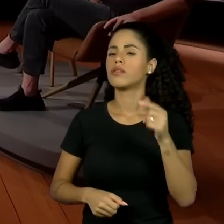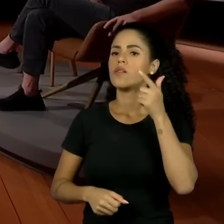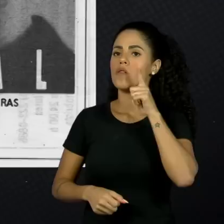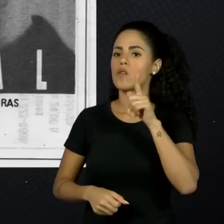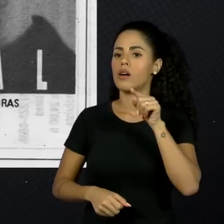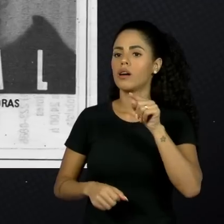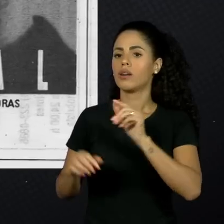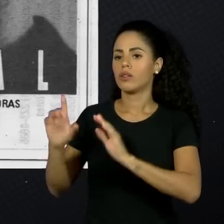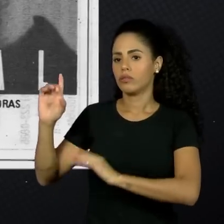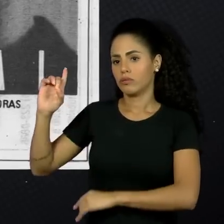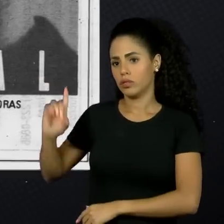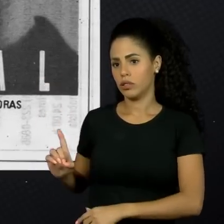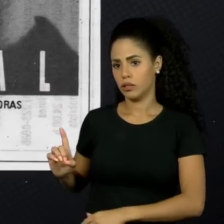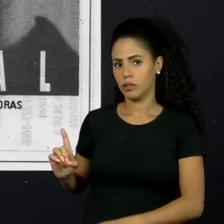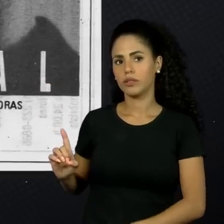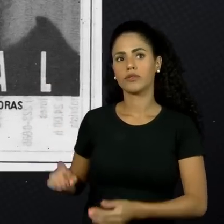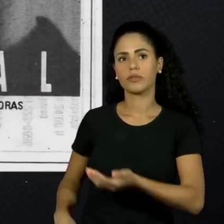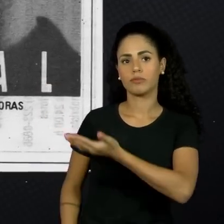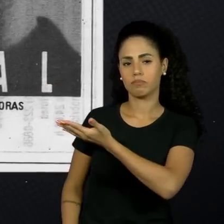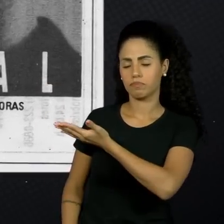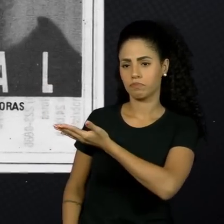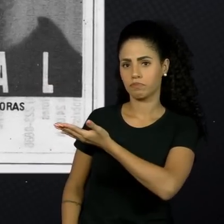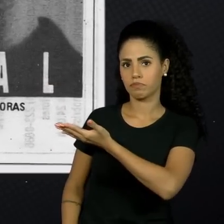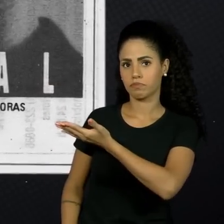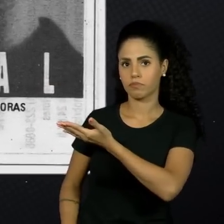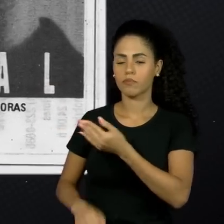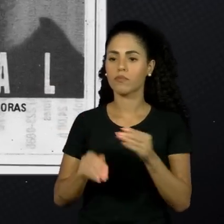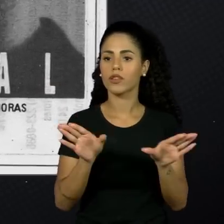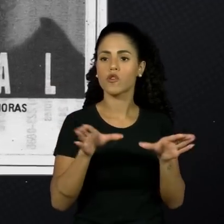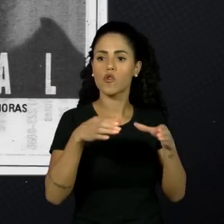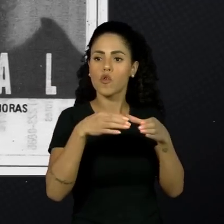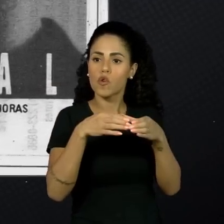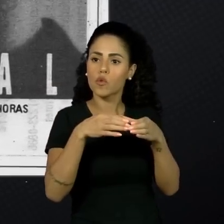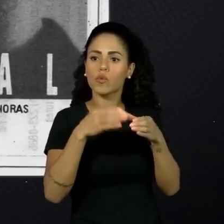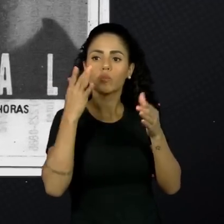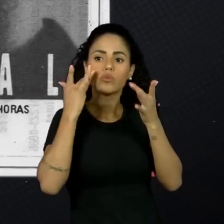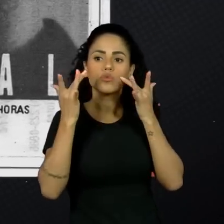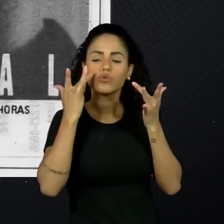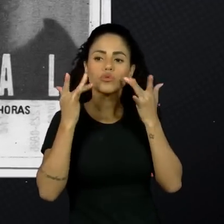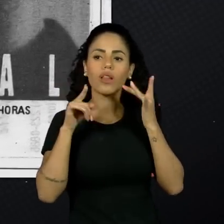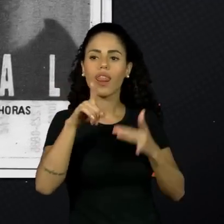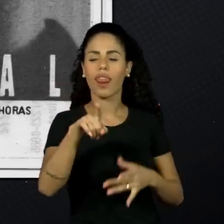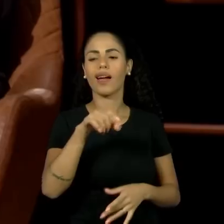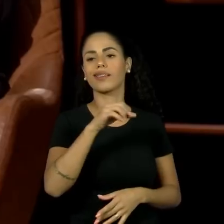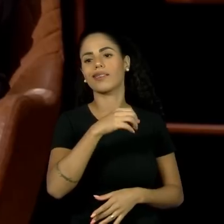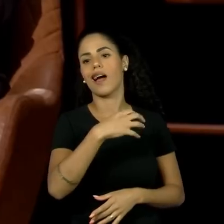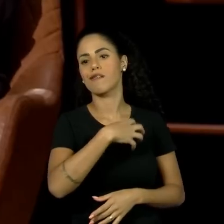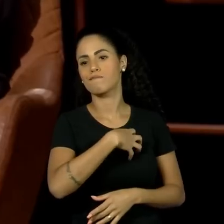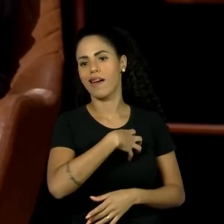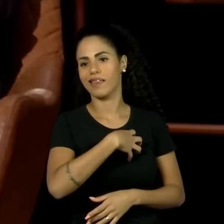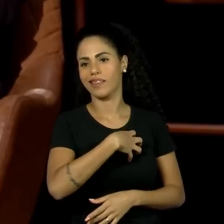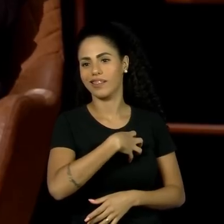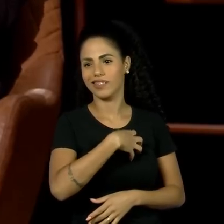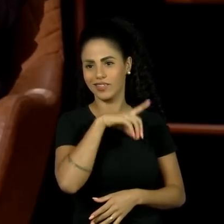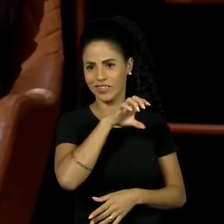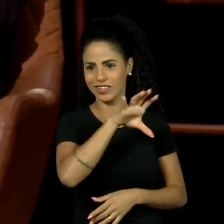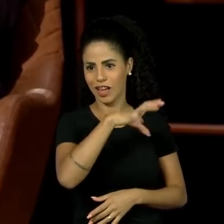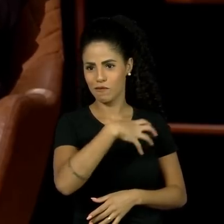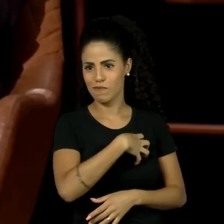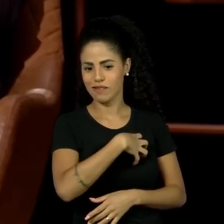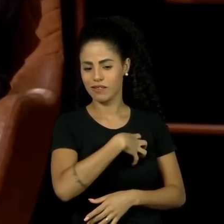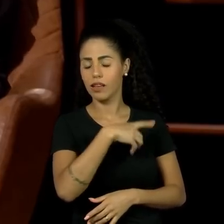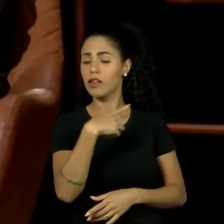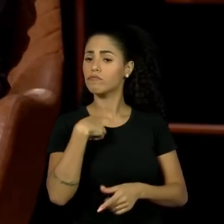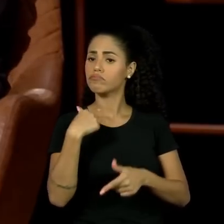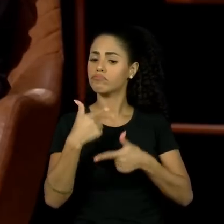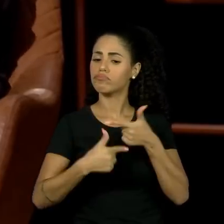com direção do Márcio Meirelles e o grupo de teatro Olodum, lá na Bahia. Mas quando eu comecei a